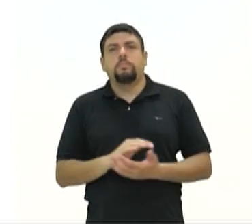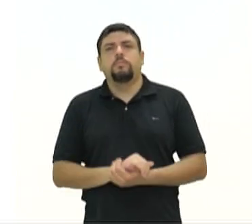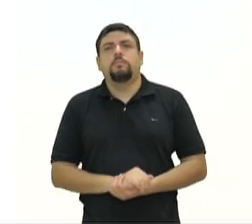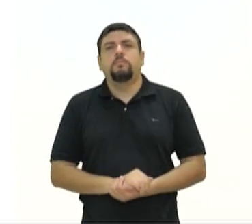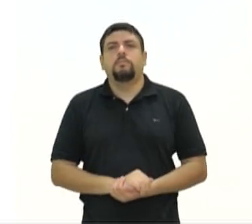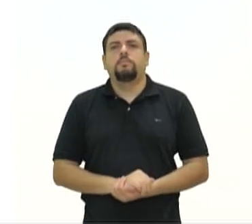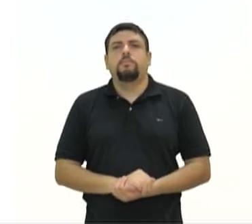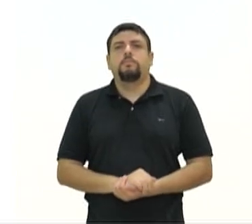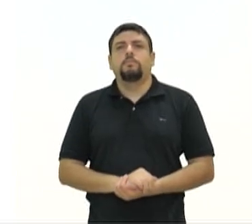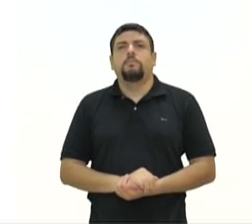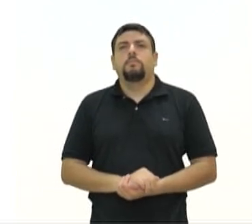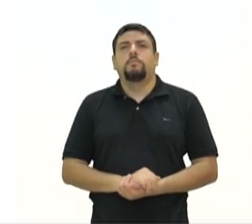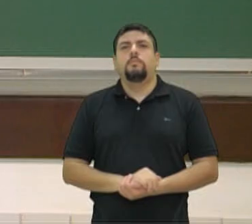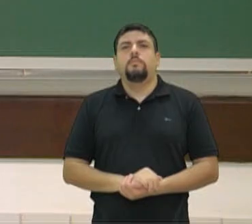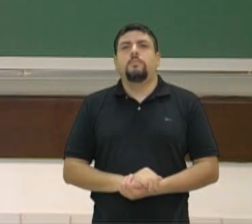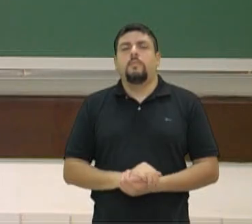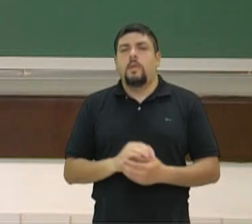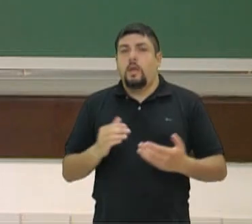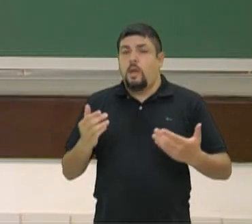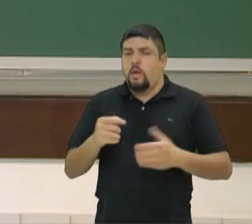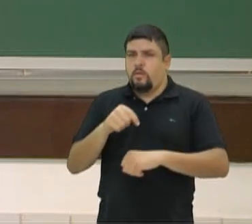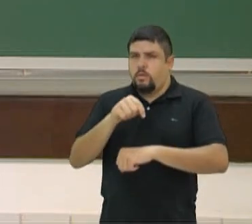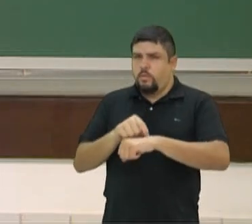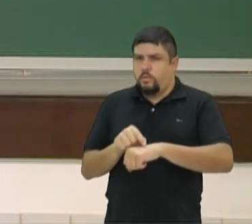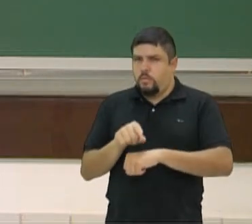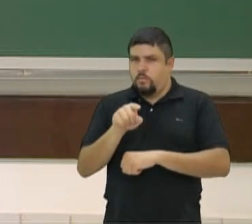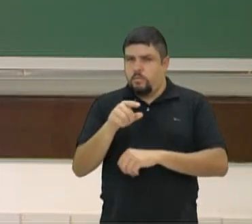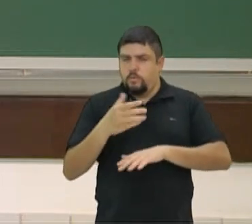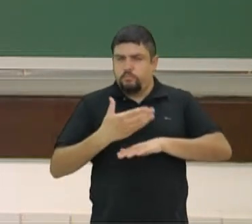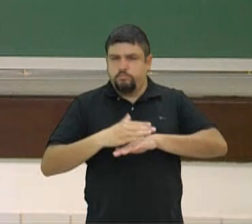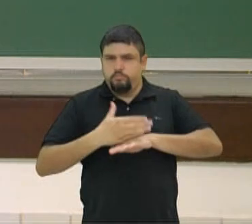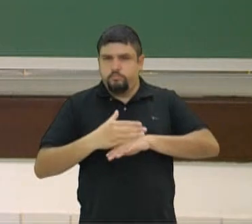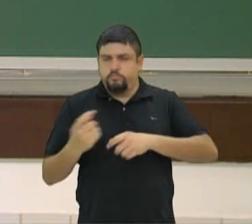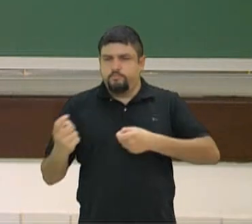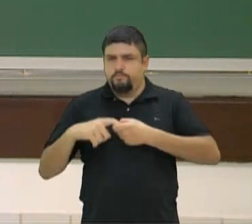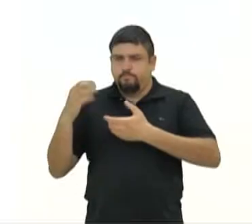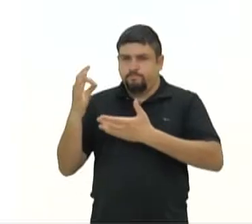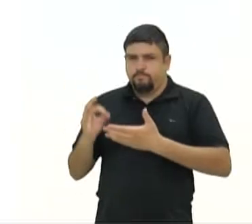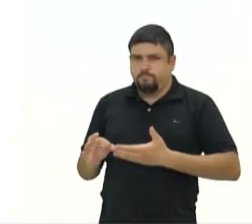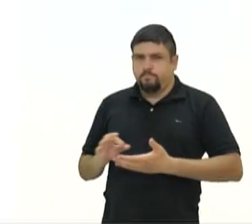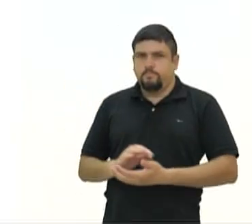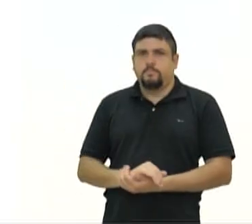quadrante. Agora eu vou dar um tempinho para vocês e volto para corrigir.